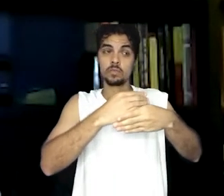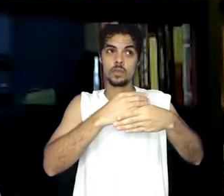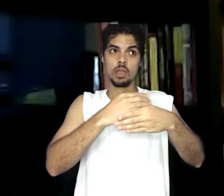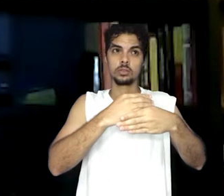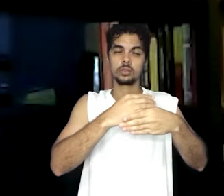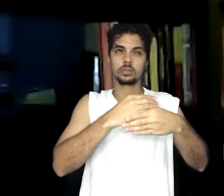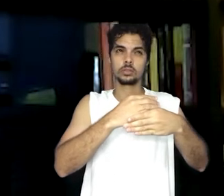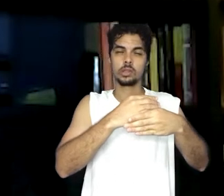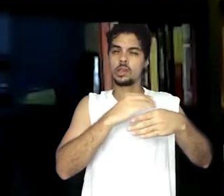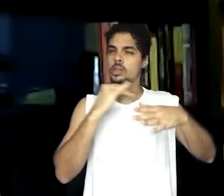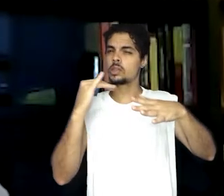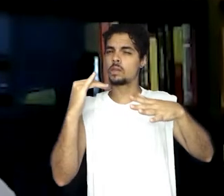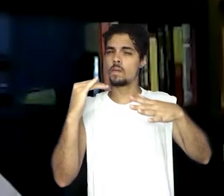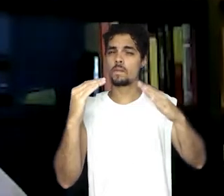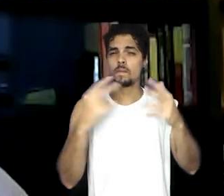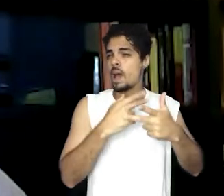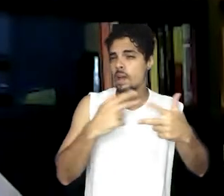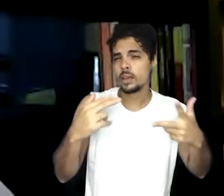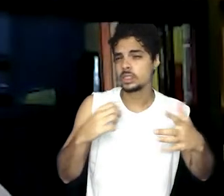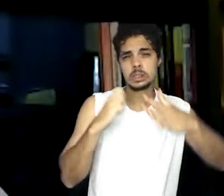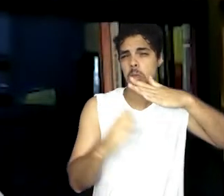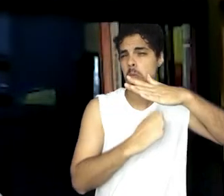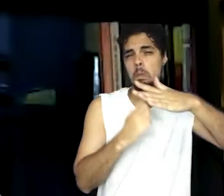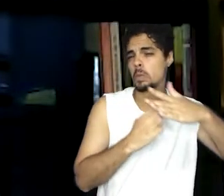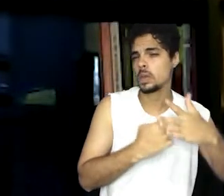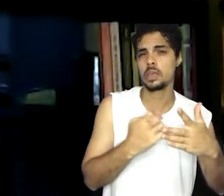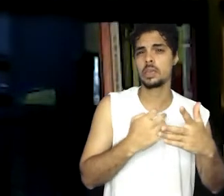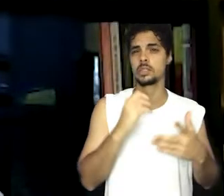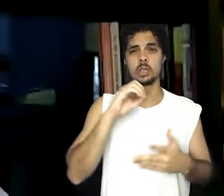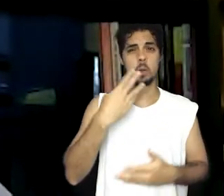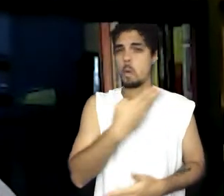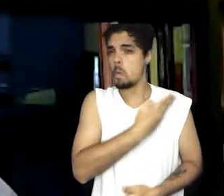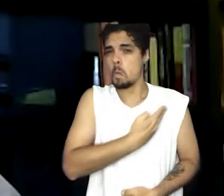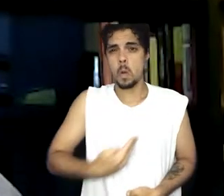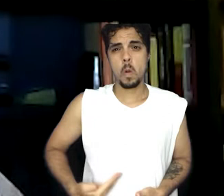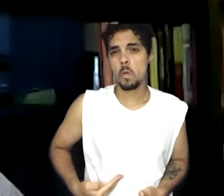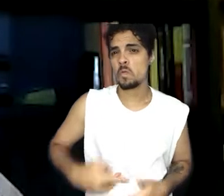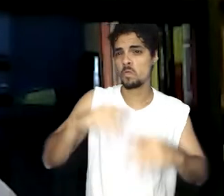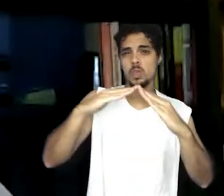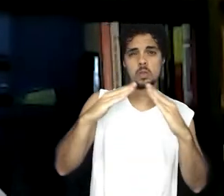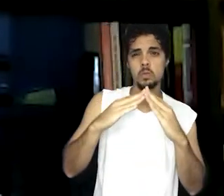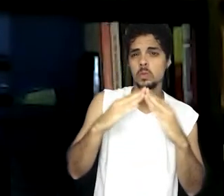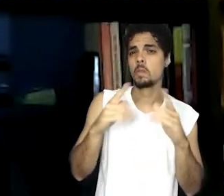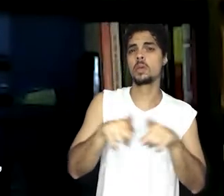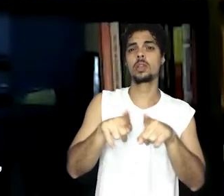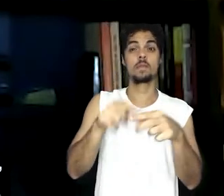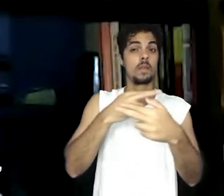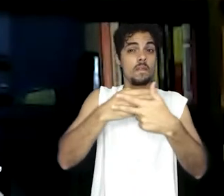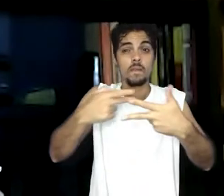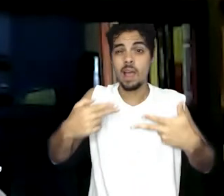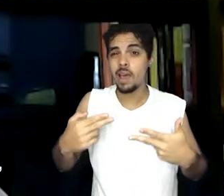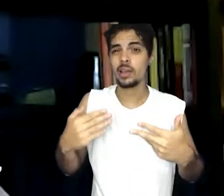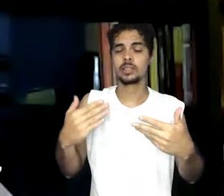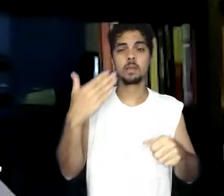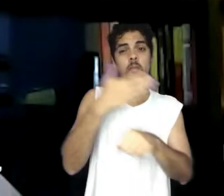bem como a construção de instituições efetivas de governo aceitas pela população mesmo